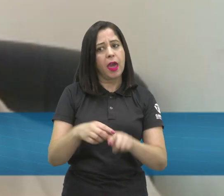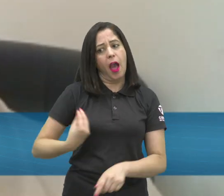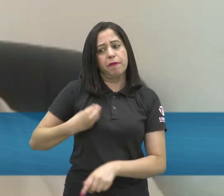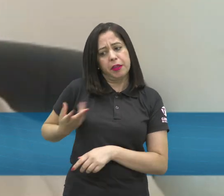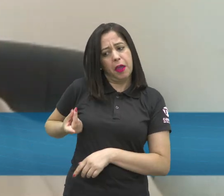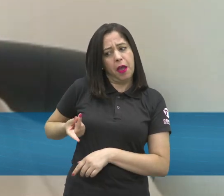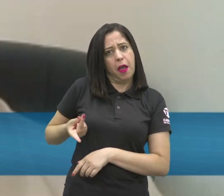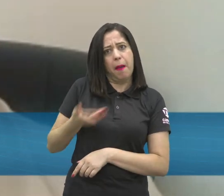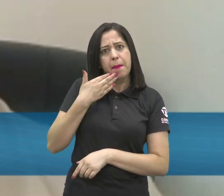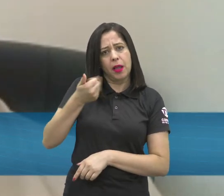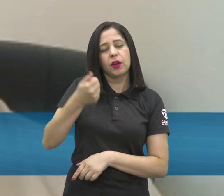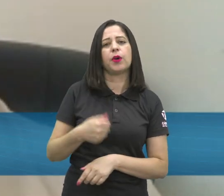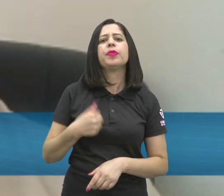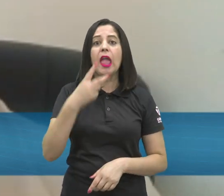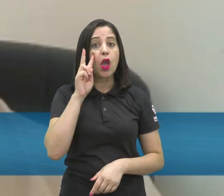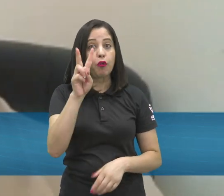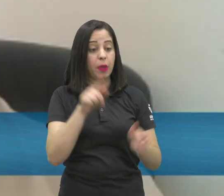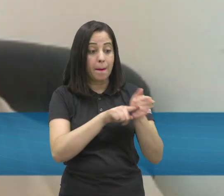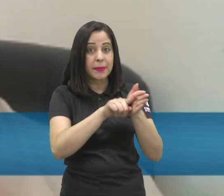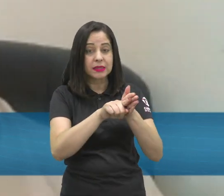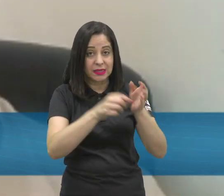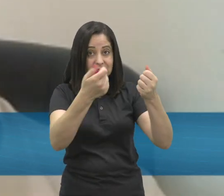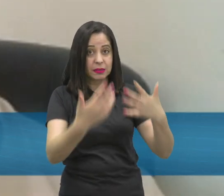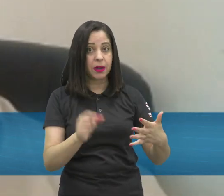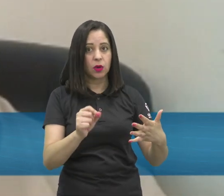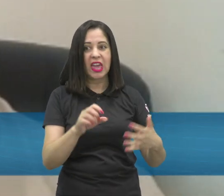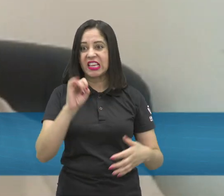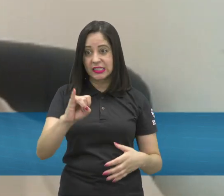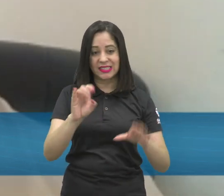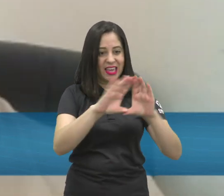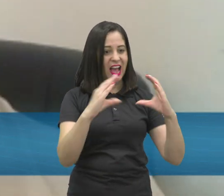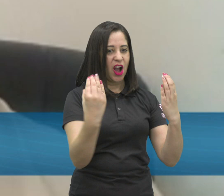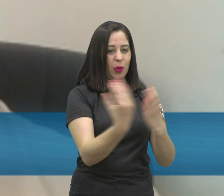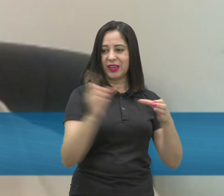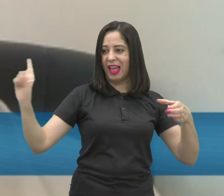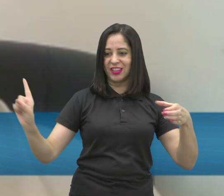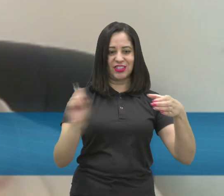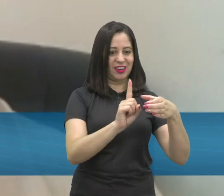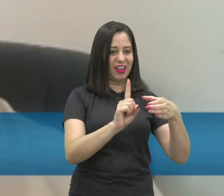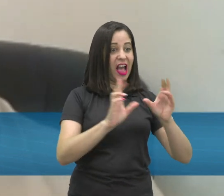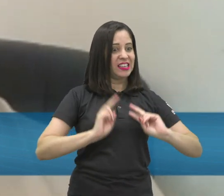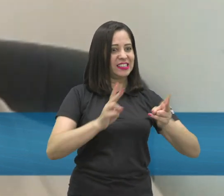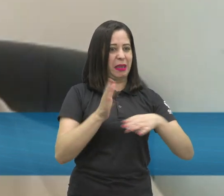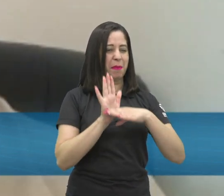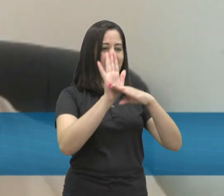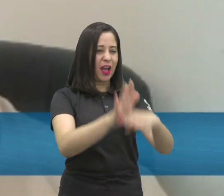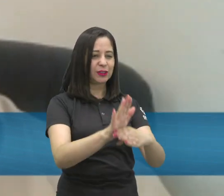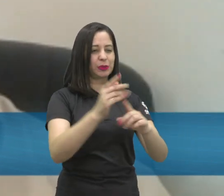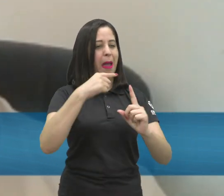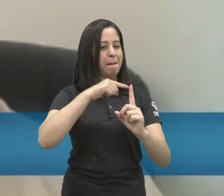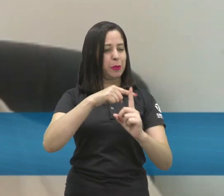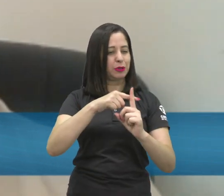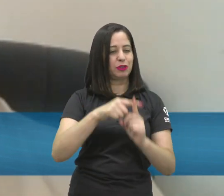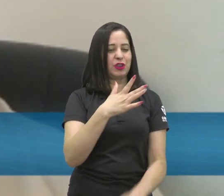de vida. Até li um estudo uma vez dizendo que você estar em comunidade, atuando nessa comunidade de maneira positiva,